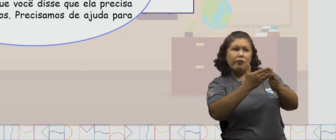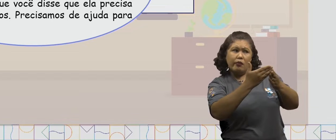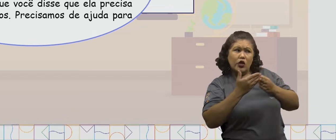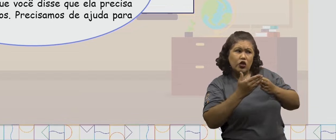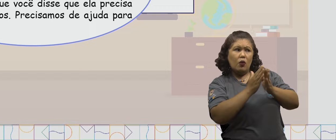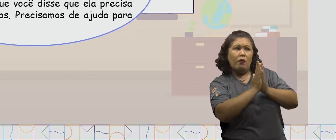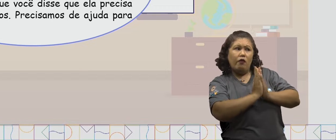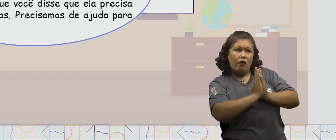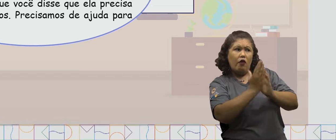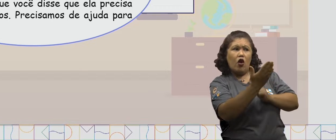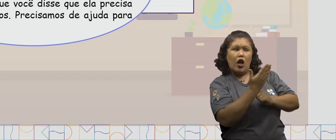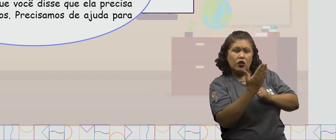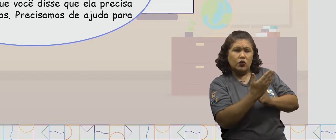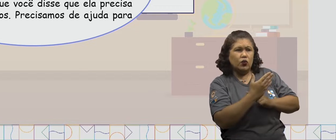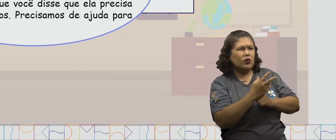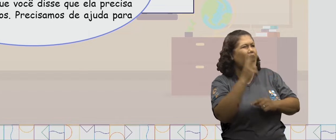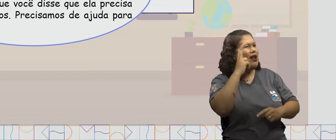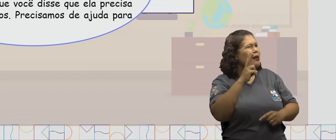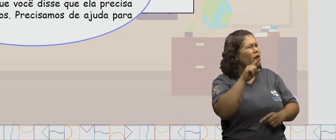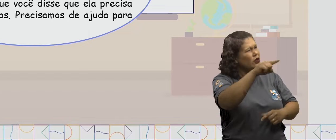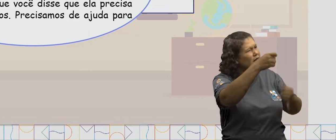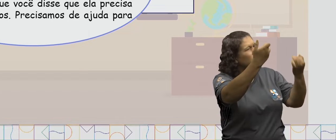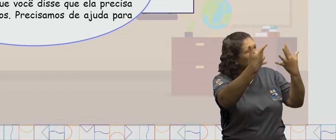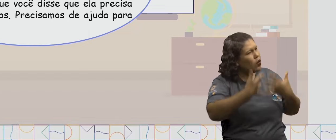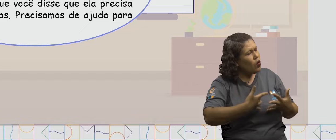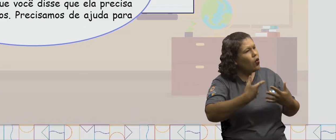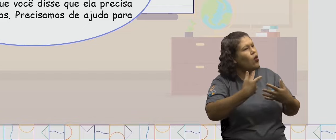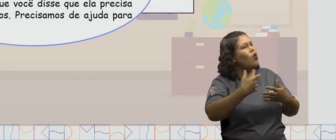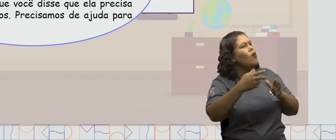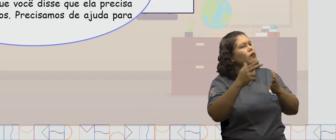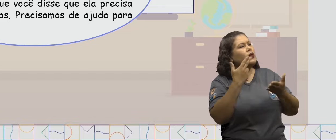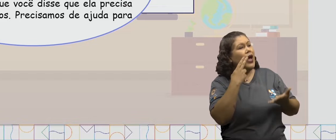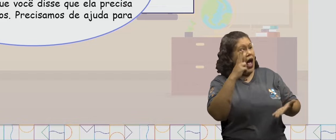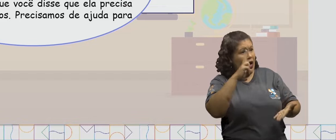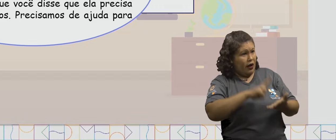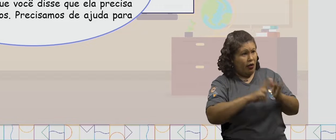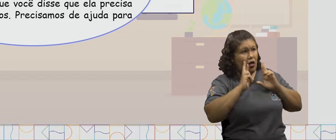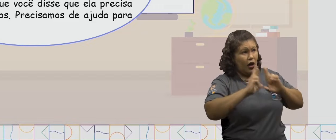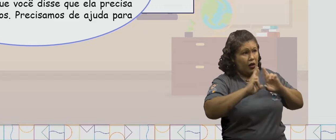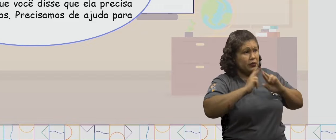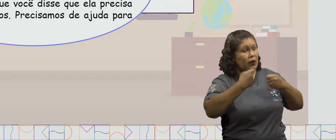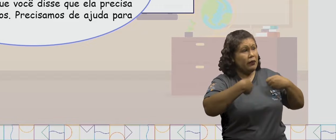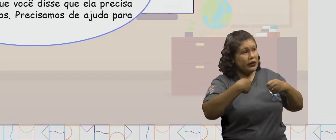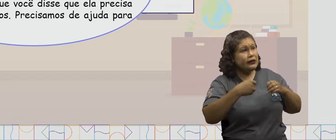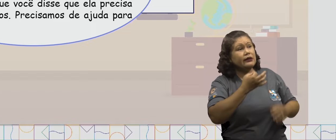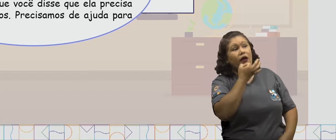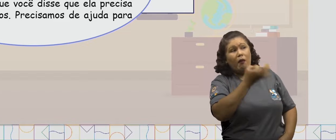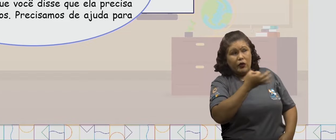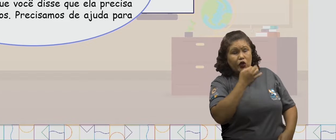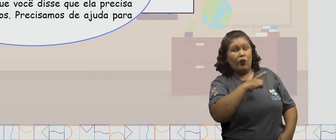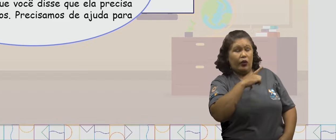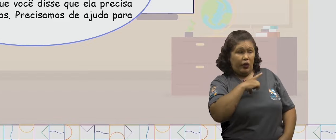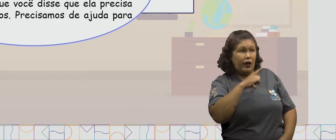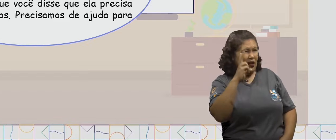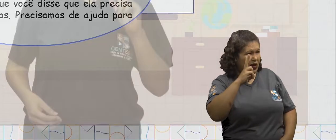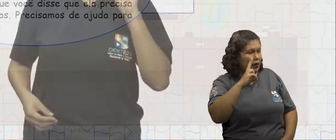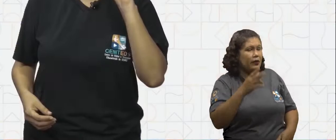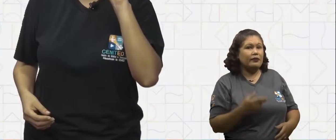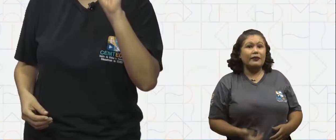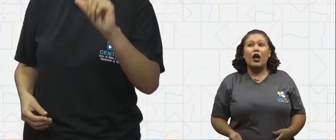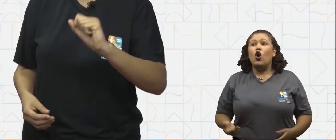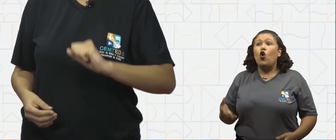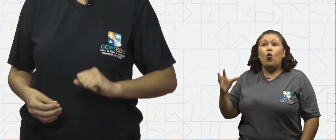pedindo uma solução. Ah, lembro que você disse que ela precisa ter argumentos. Precisamos de ajuda para